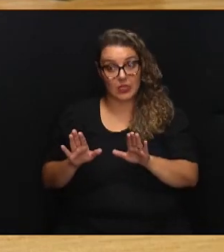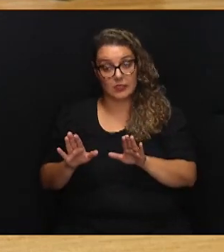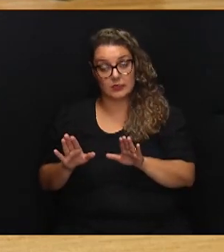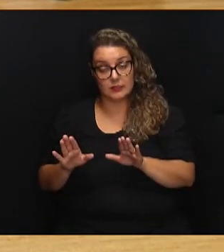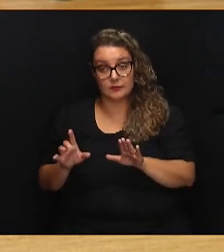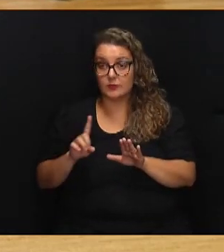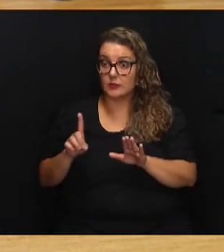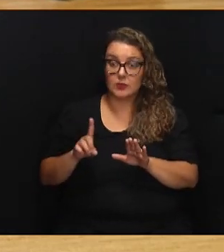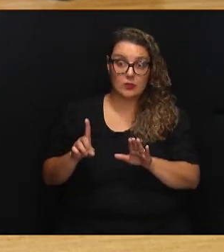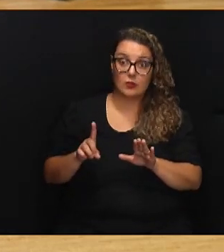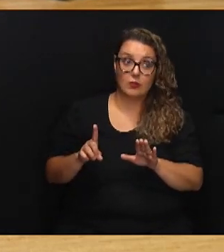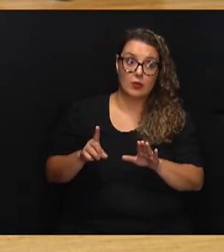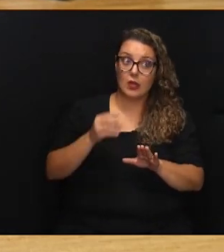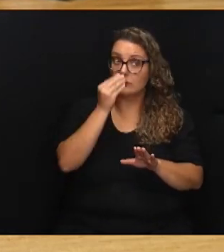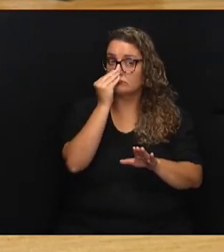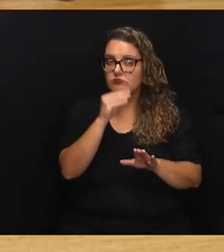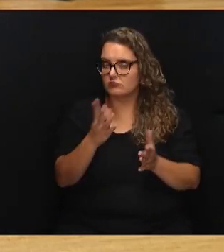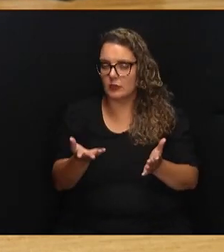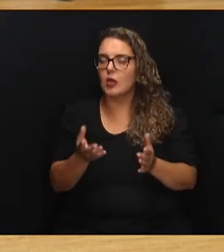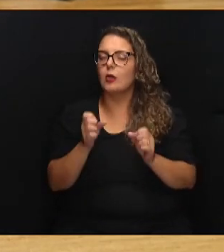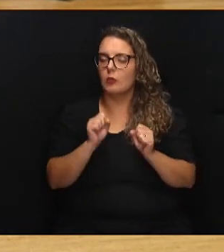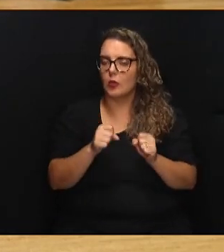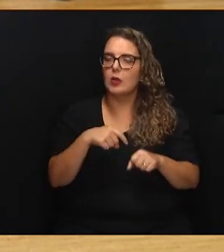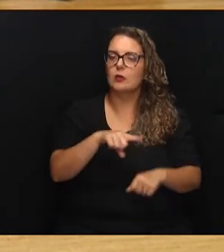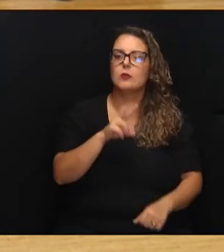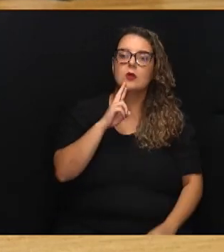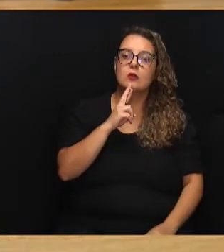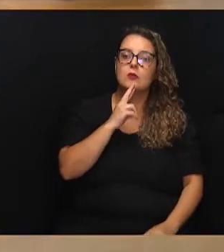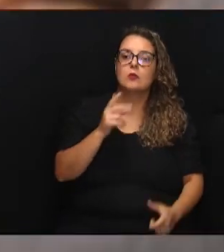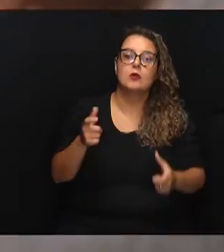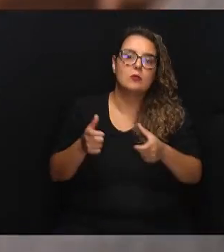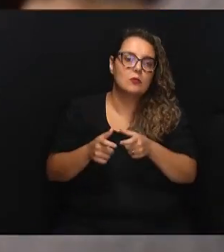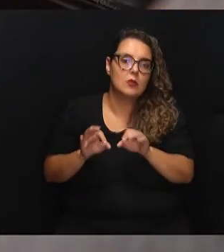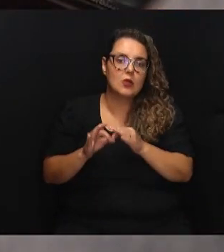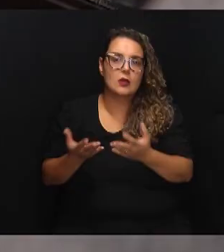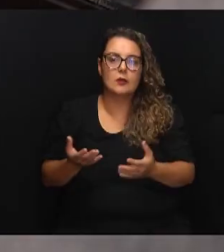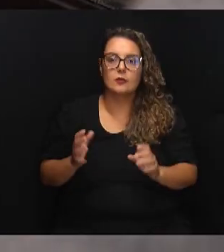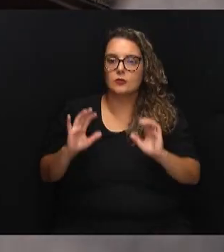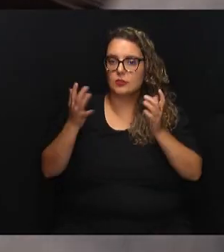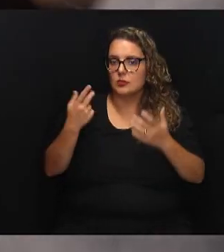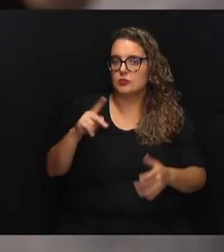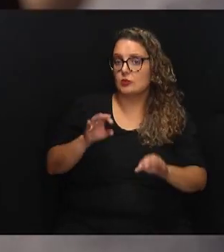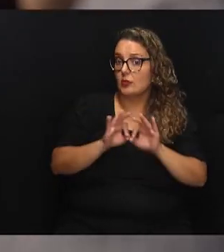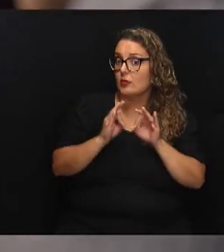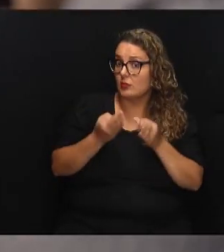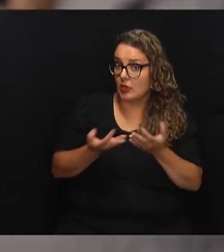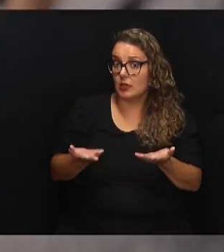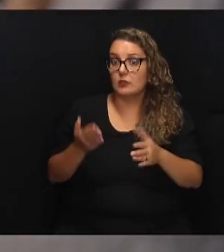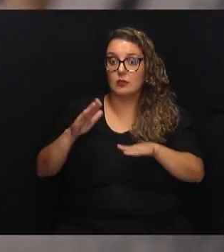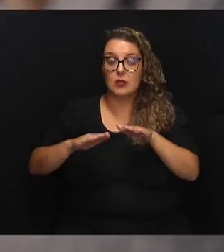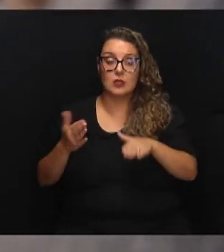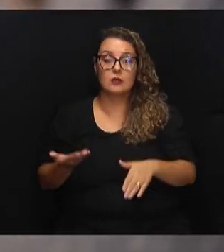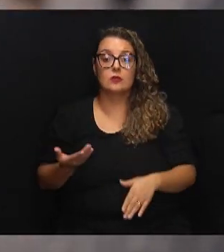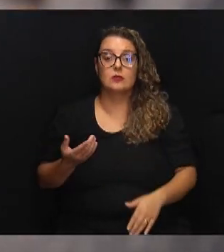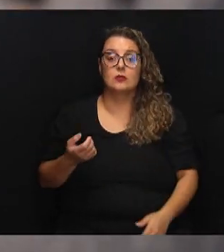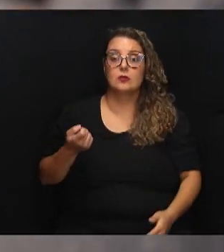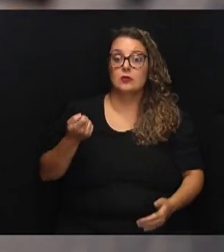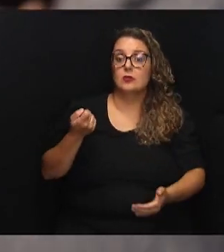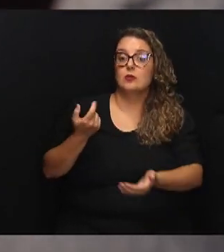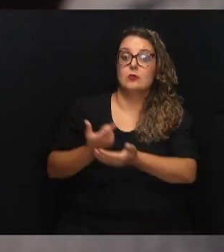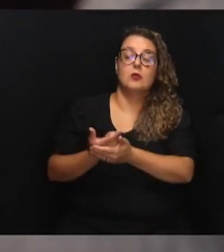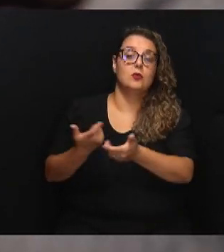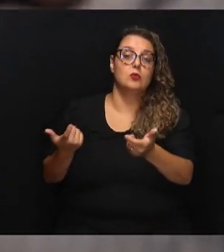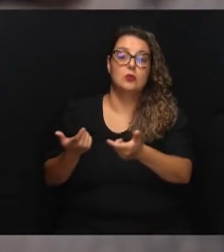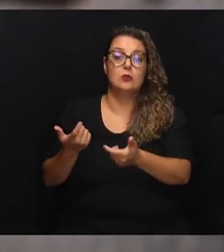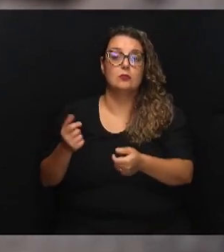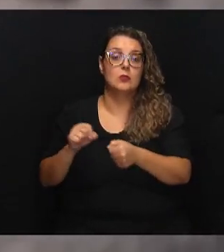opção descartável, né? Principalmente se às vezes você tem uma família menor, você vai comemorar só a sua família. Talvez ao invés de você comprar grandes quantidades para